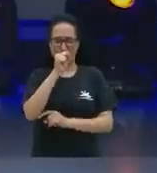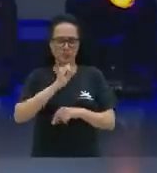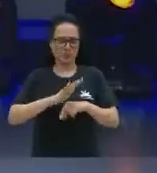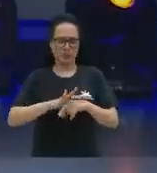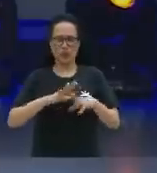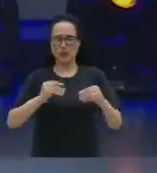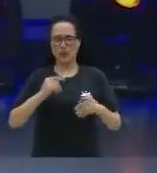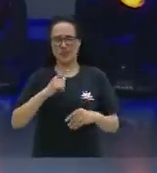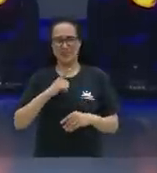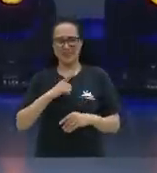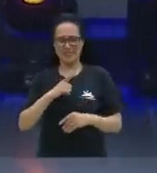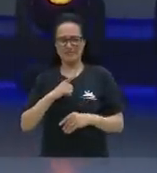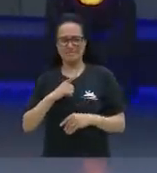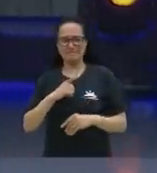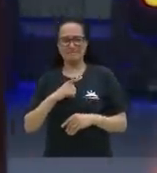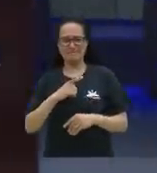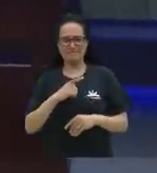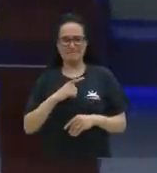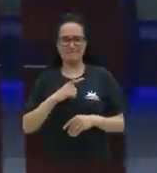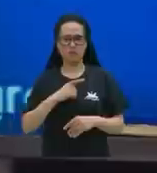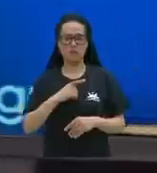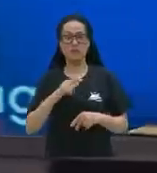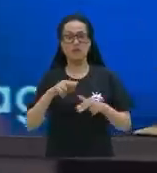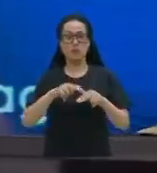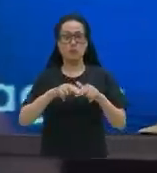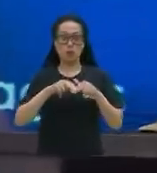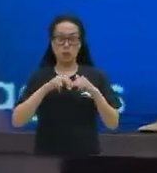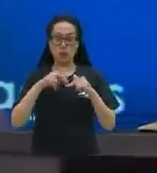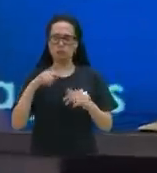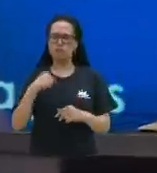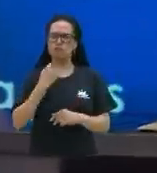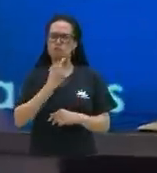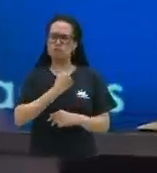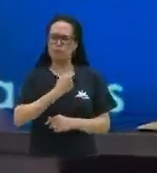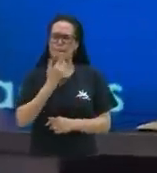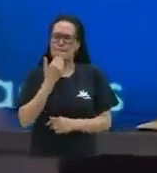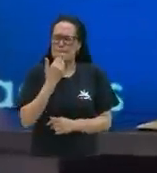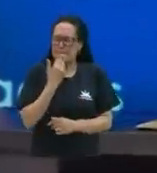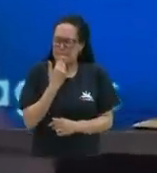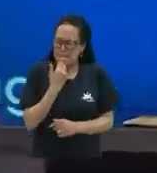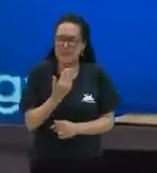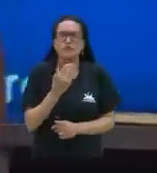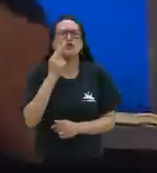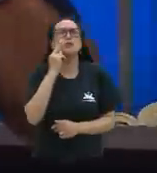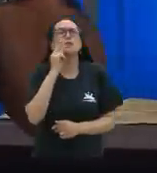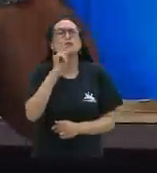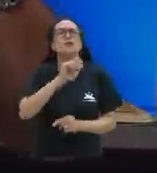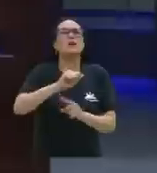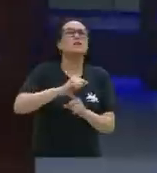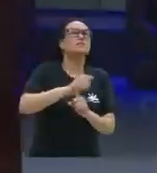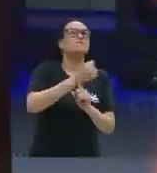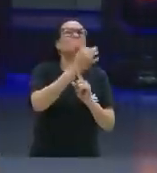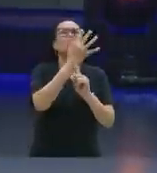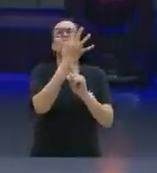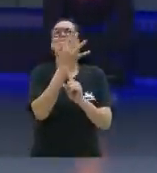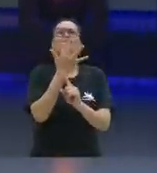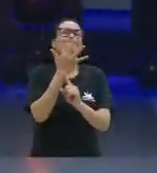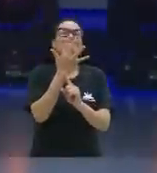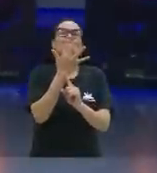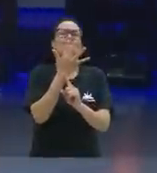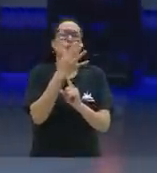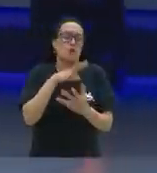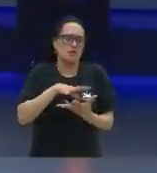Por isso que nós insistimos tanto em orar diante do Santíssimo, para derramar nossa